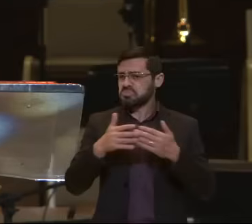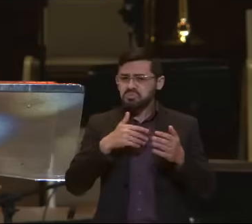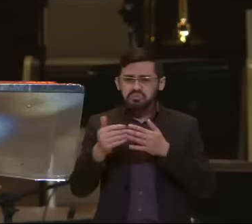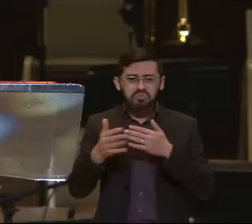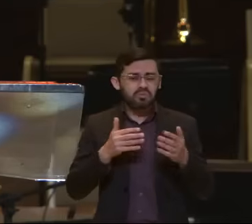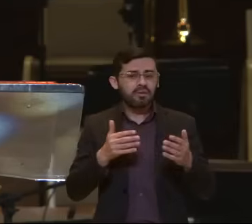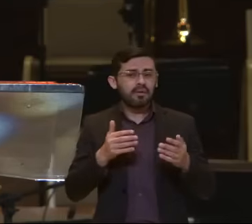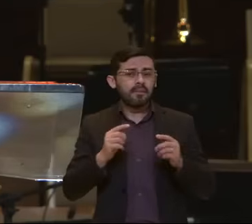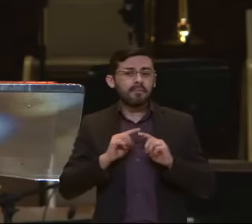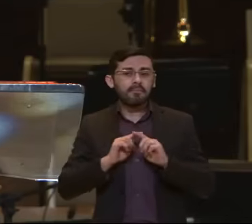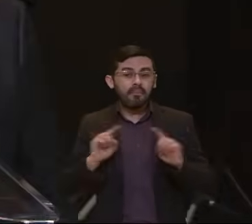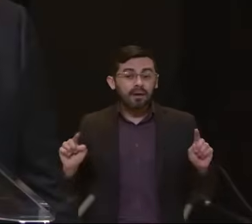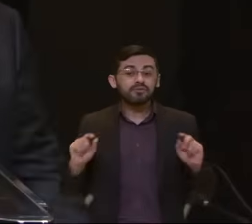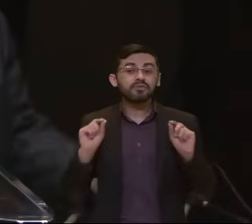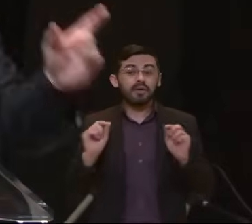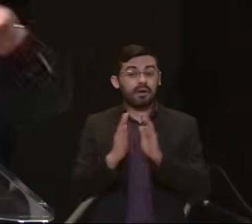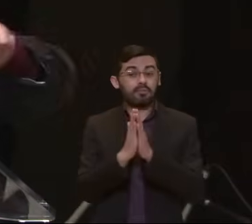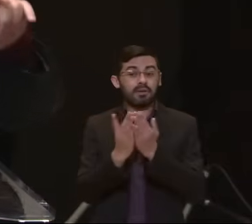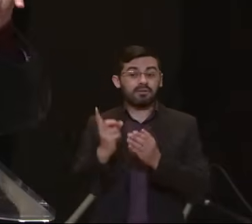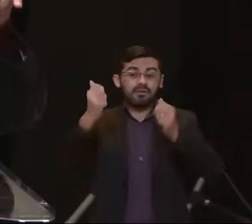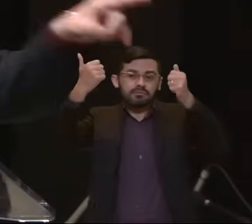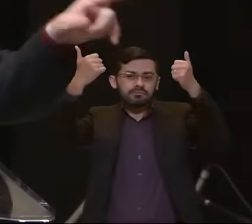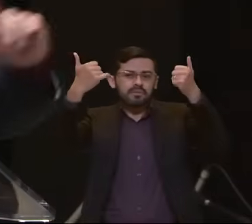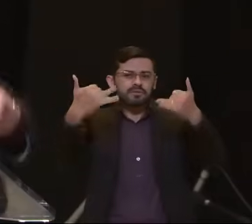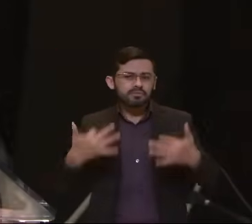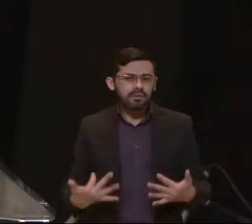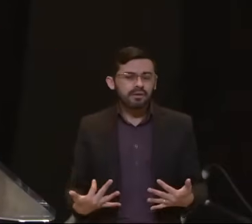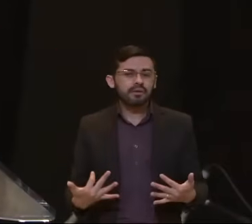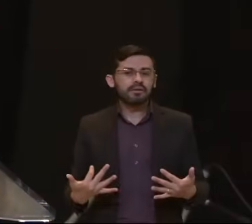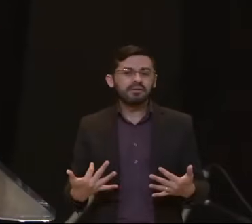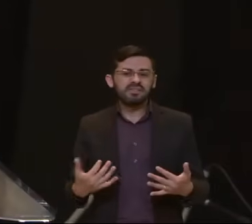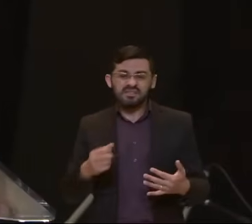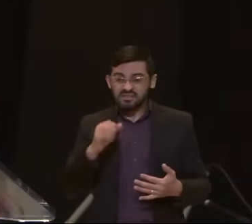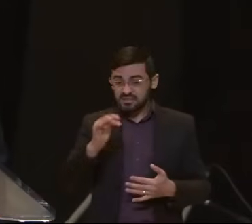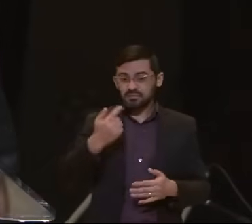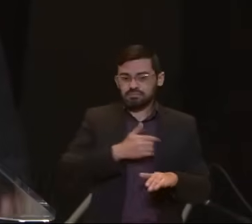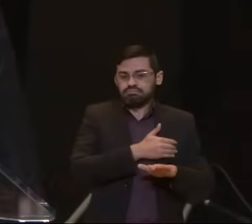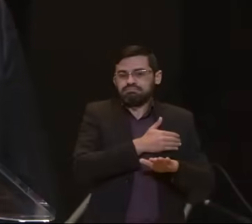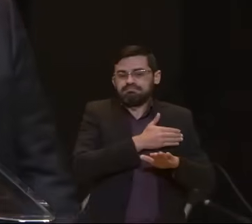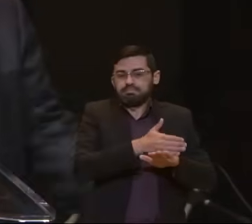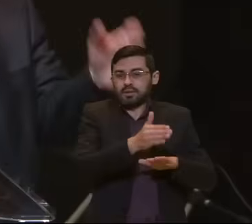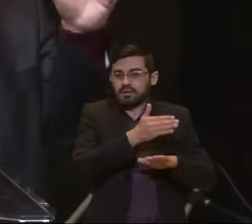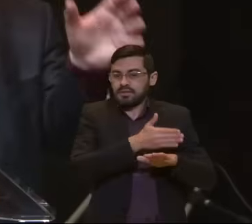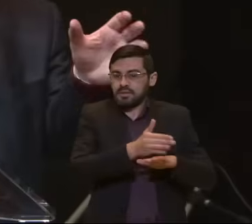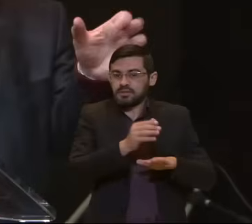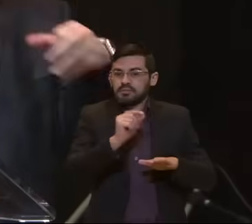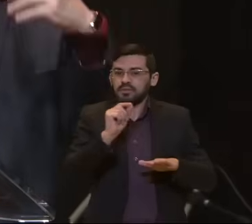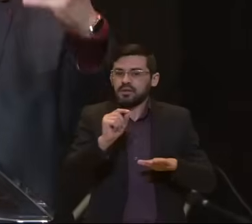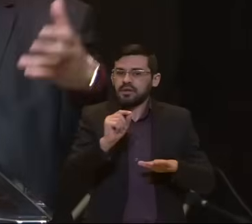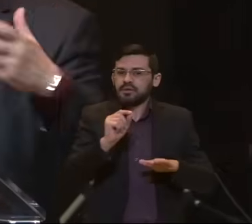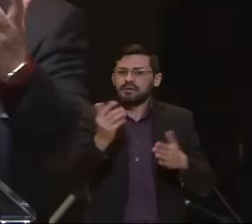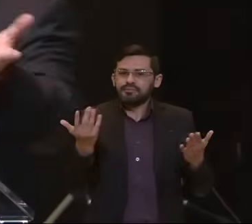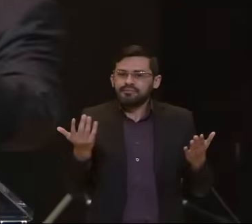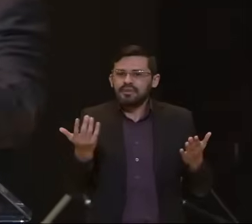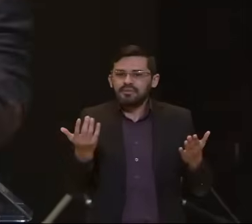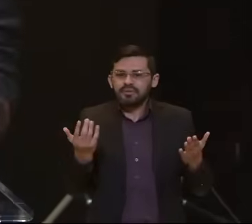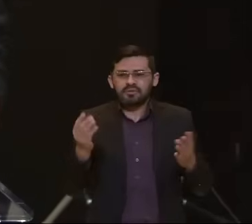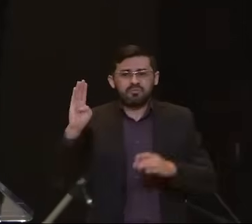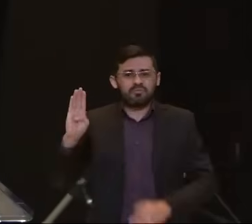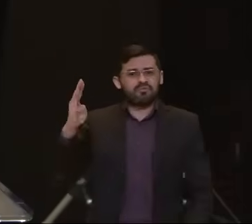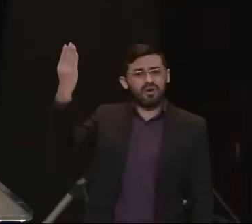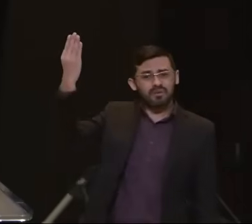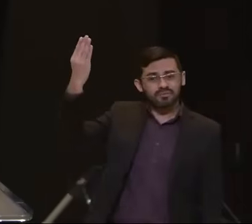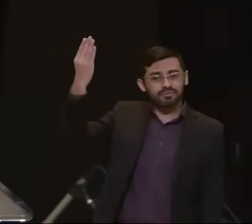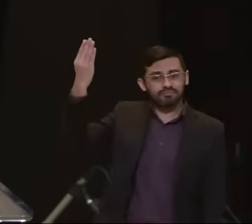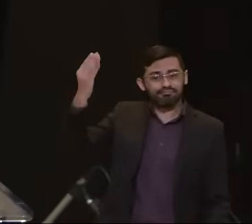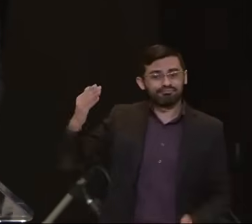mulher. A Bíblia diz que quando a gente age dessa maneira, a gente é um lobo travestido de ovelha.